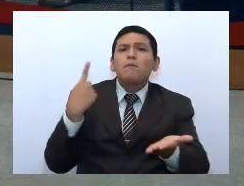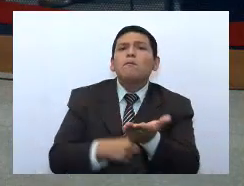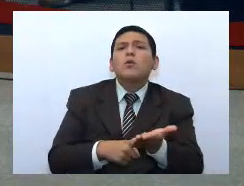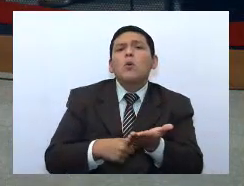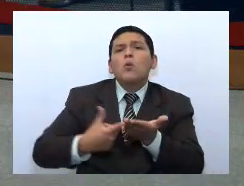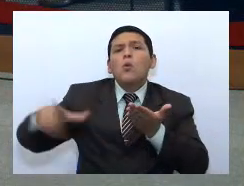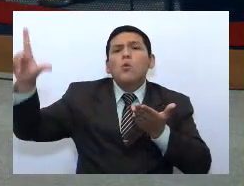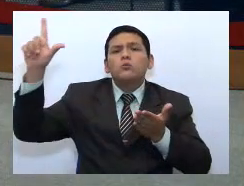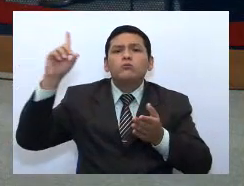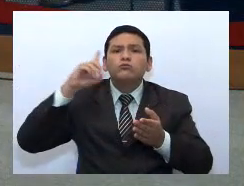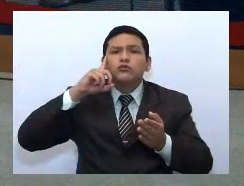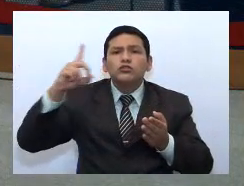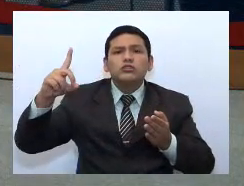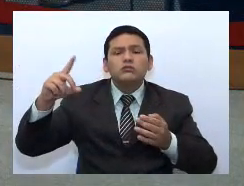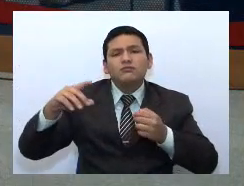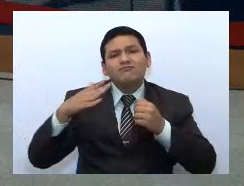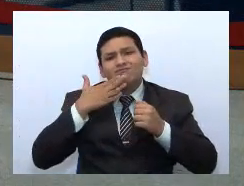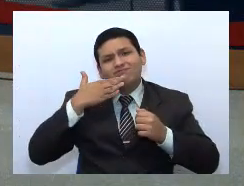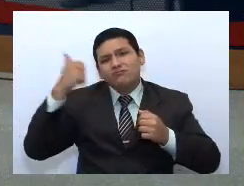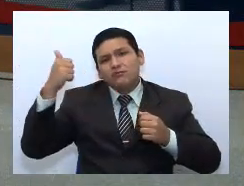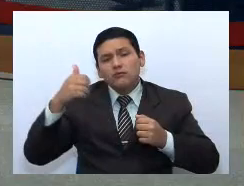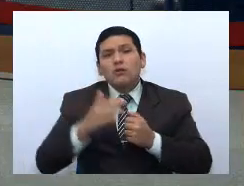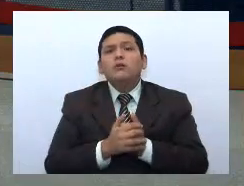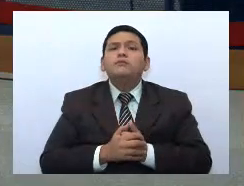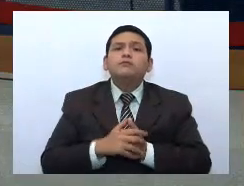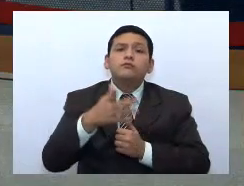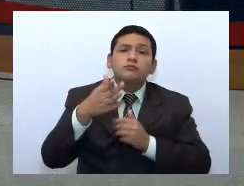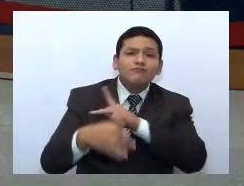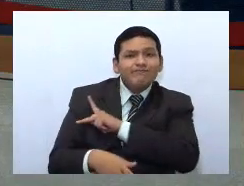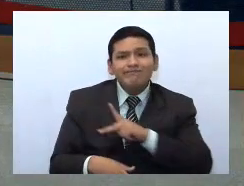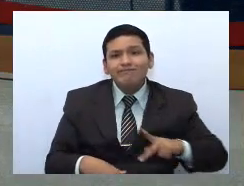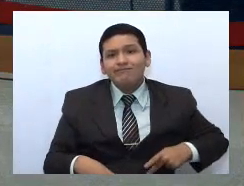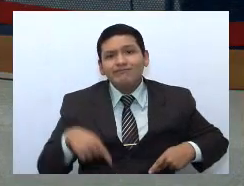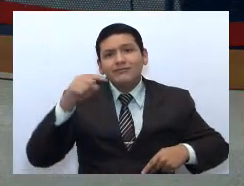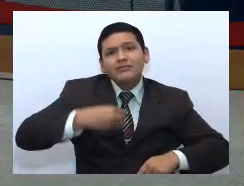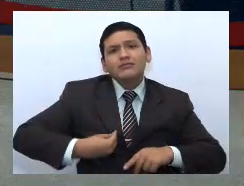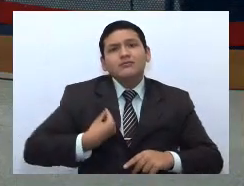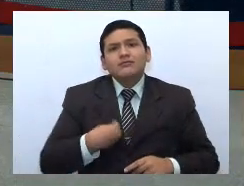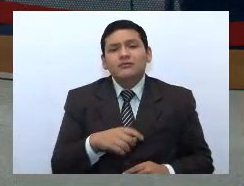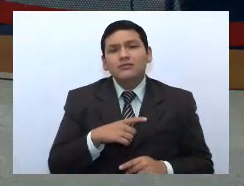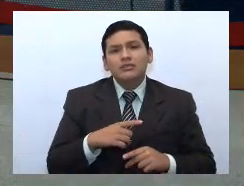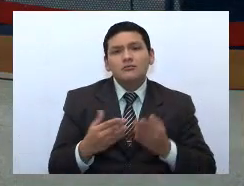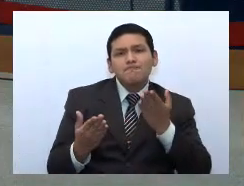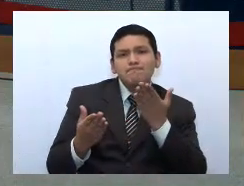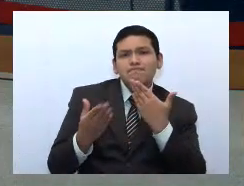gente tenha aqui o presidente aqui esteja presente para que a gente possa dialogar.